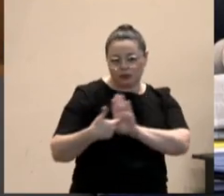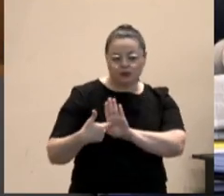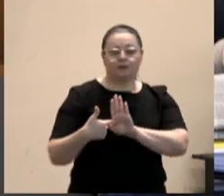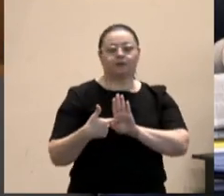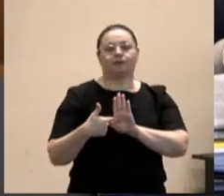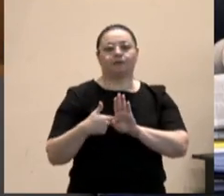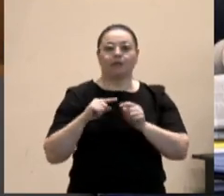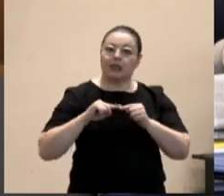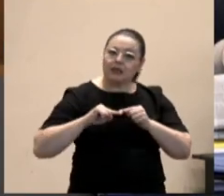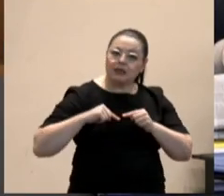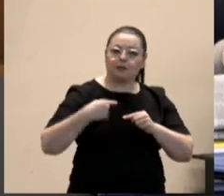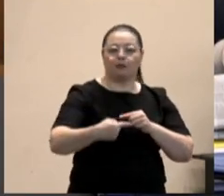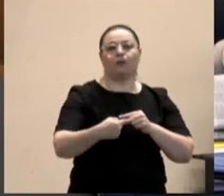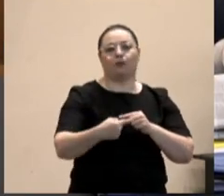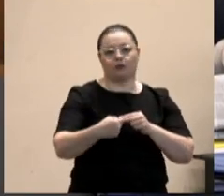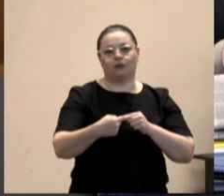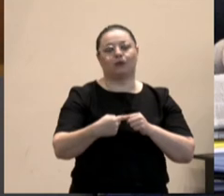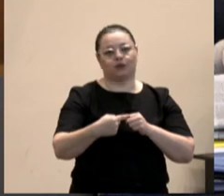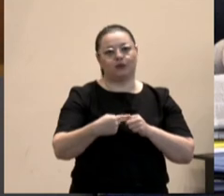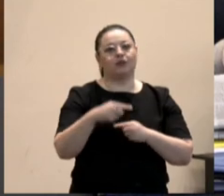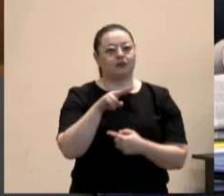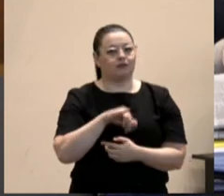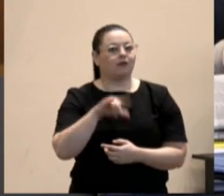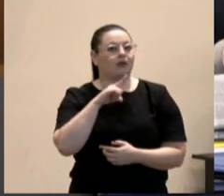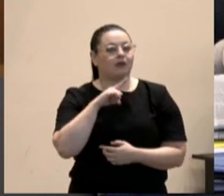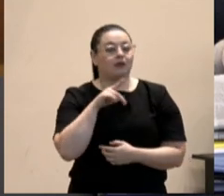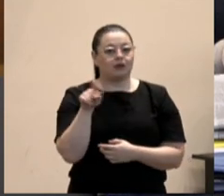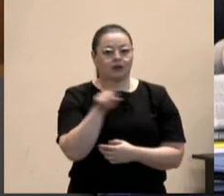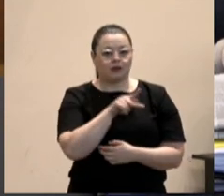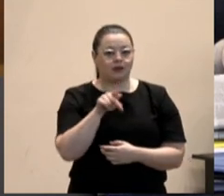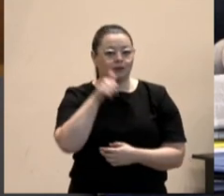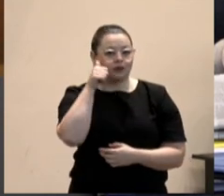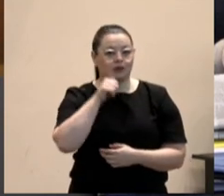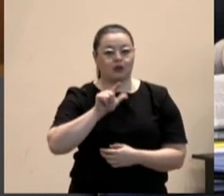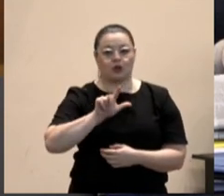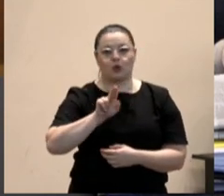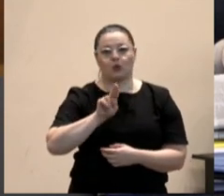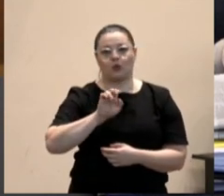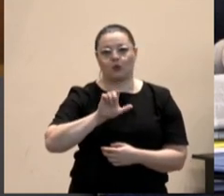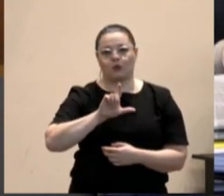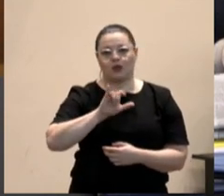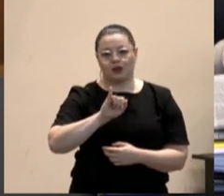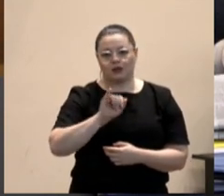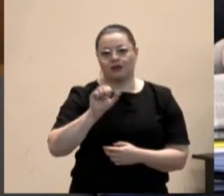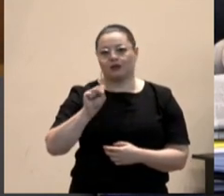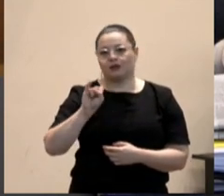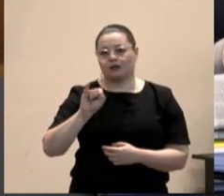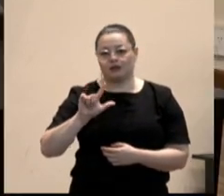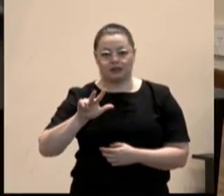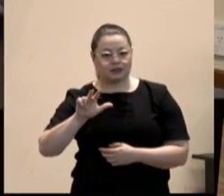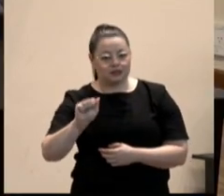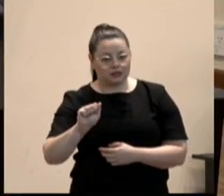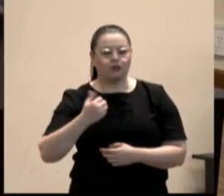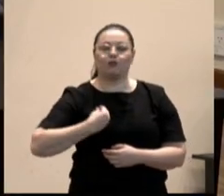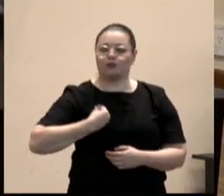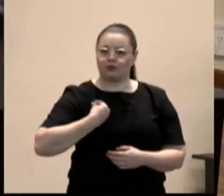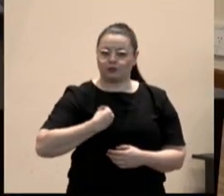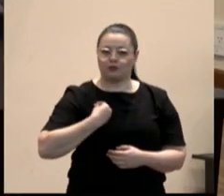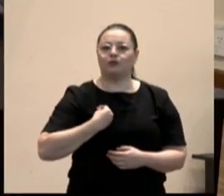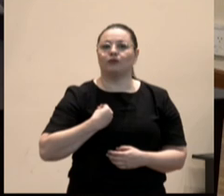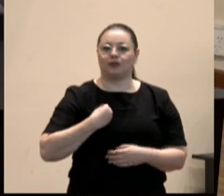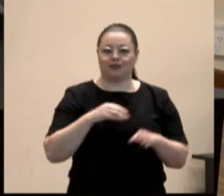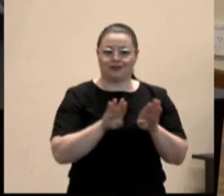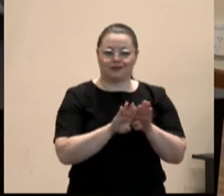Depois, né, na sequência, nós temos a professora Lueli Nogueira Duarte Silva, né, que está aqui